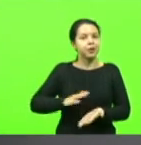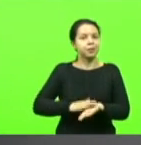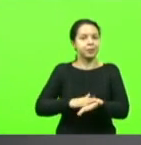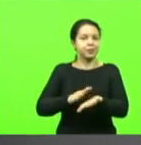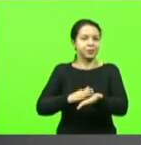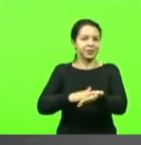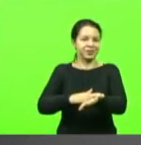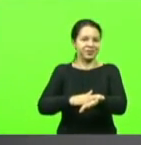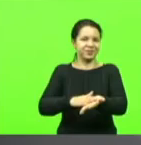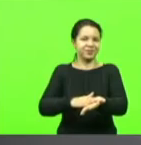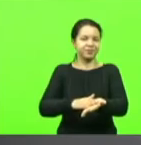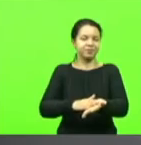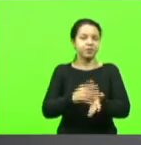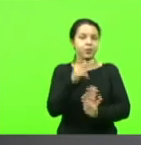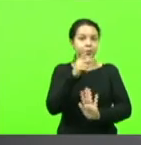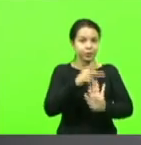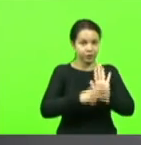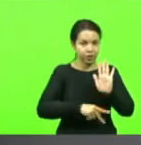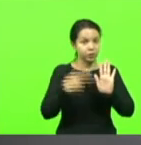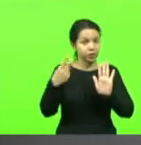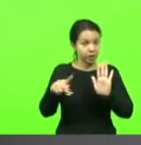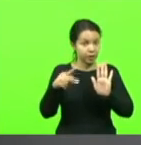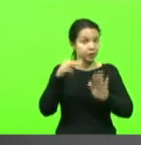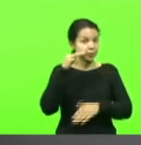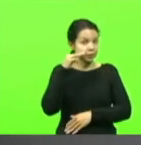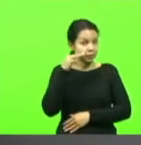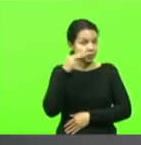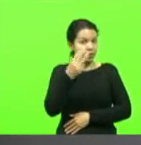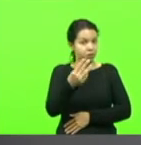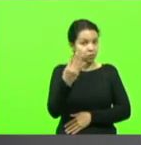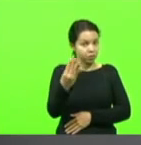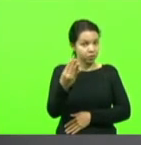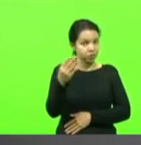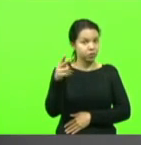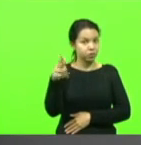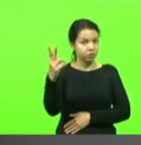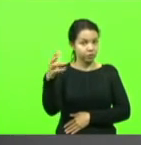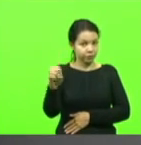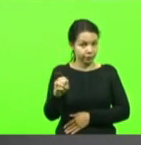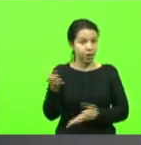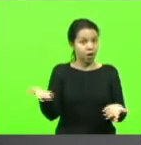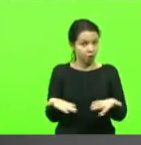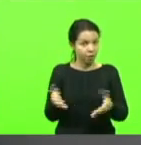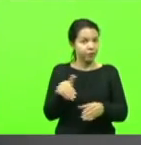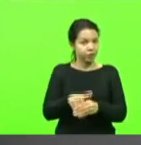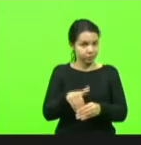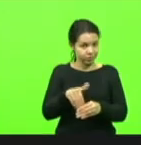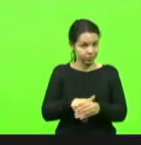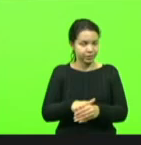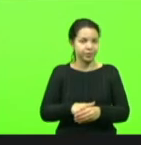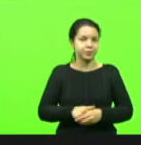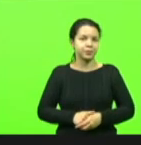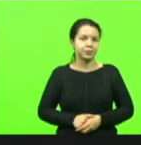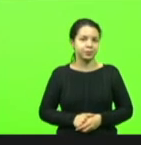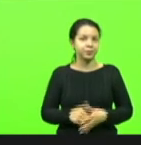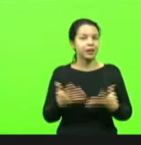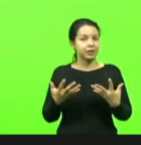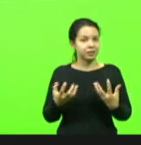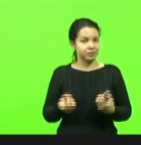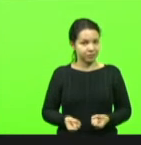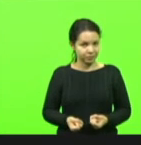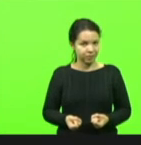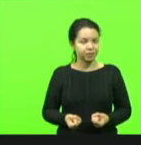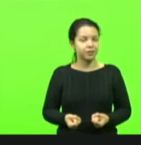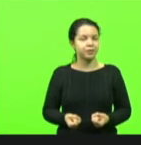pelo projeto projeto a deputada Marlene 347 2020 está em votação os que forem a favor